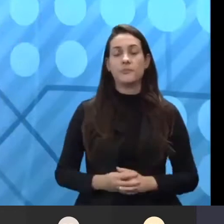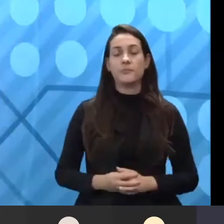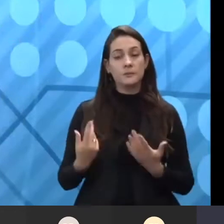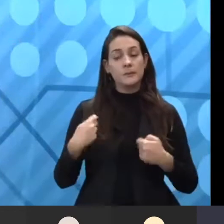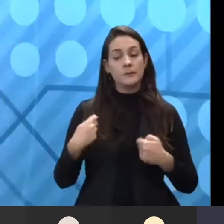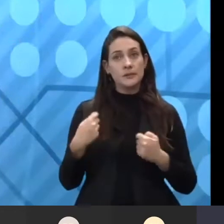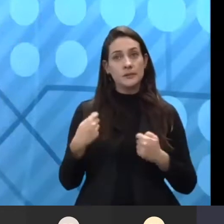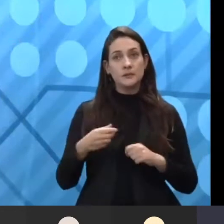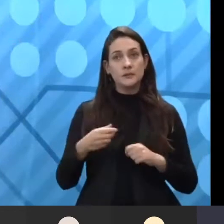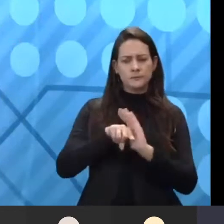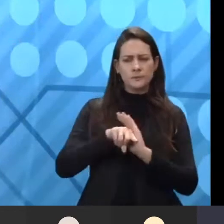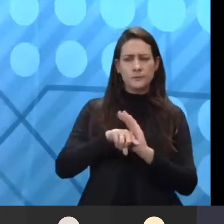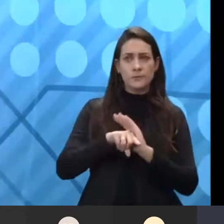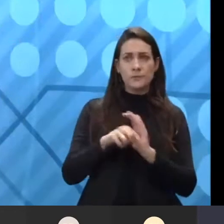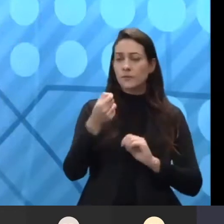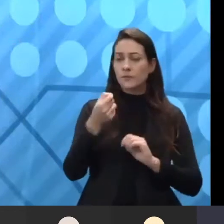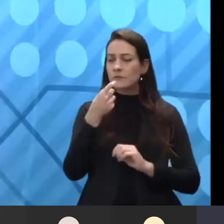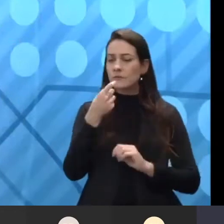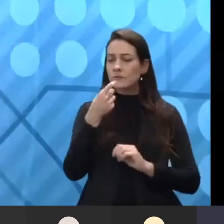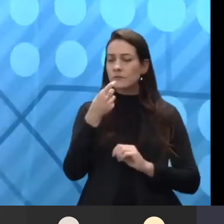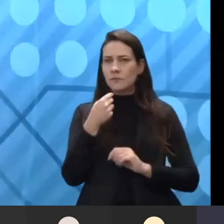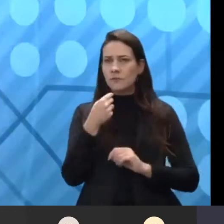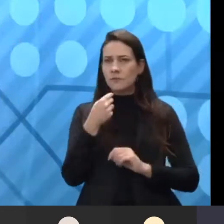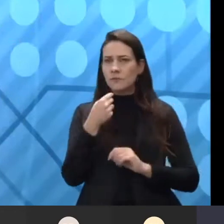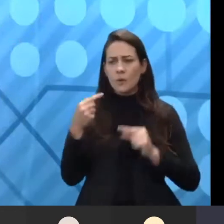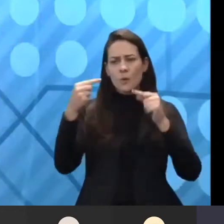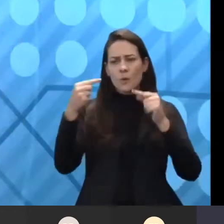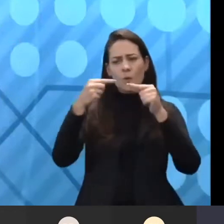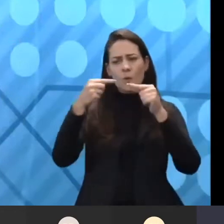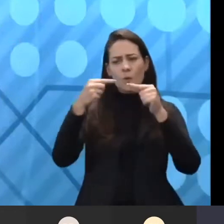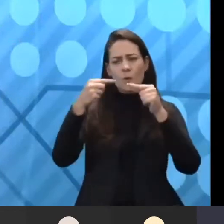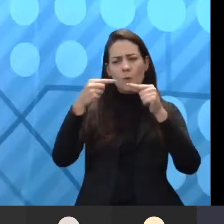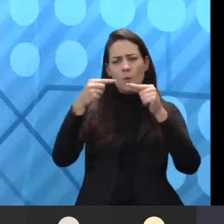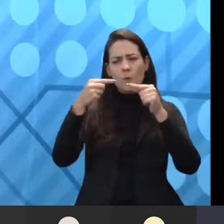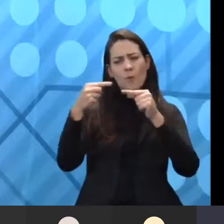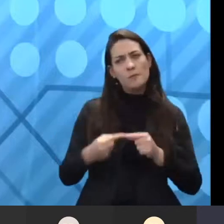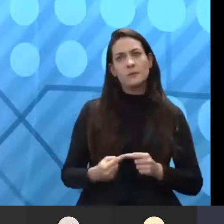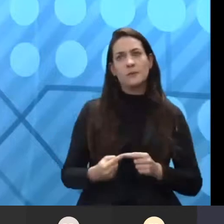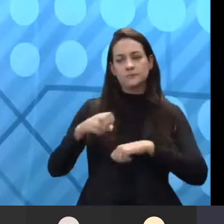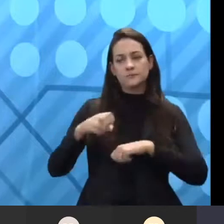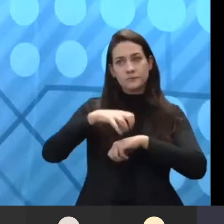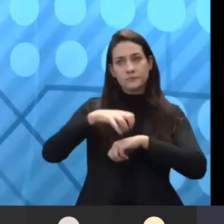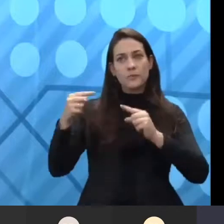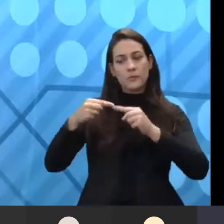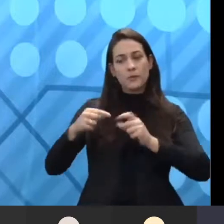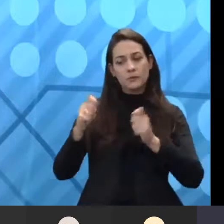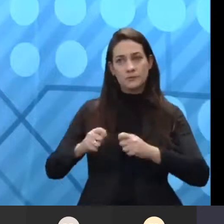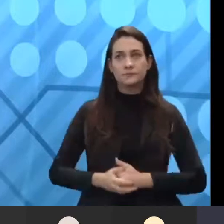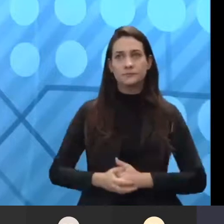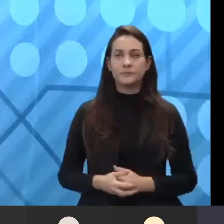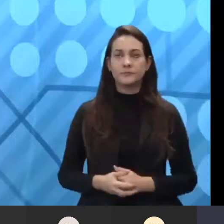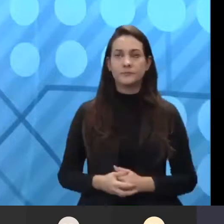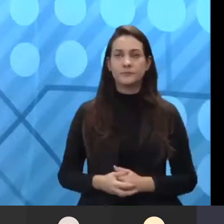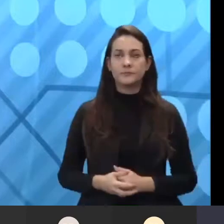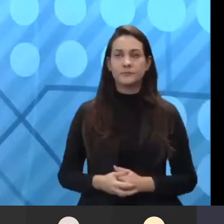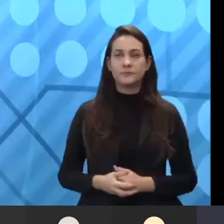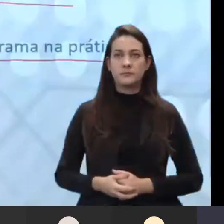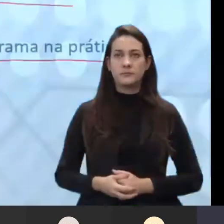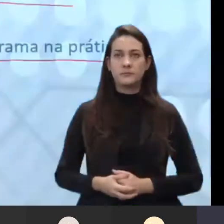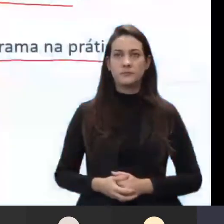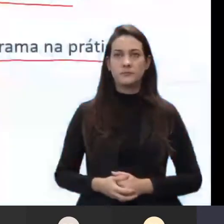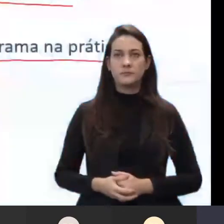nós temos que saber qual é o antibiótico específico para tratar aquela infecção. Voltando ao quadro, nós